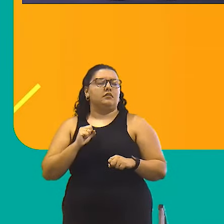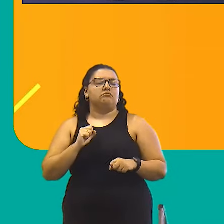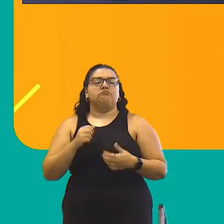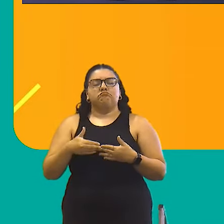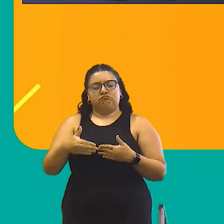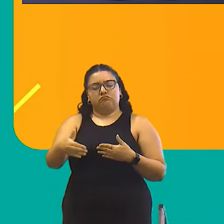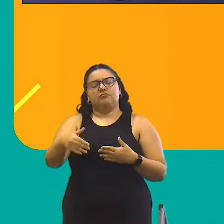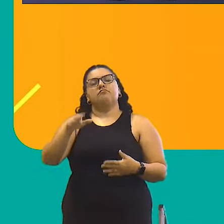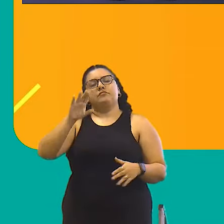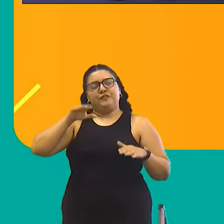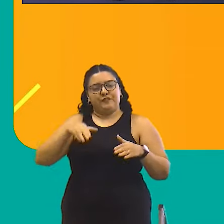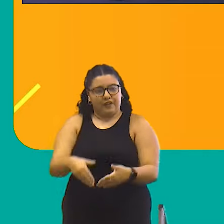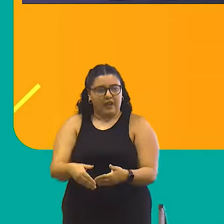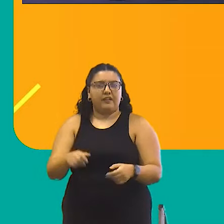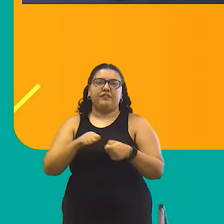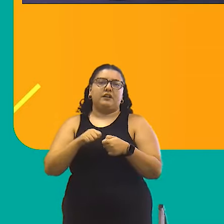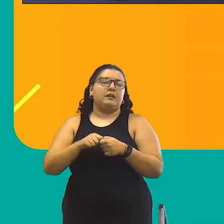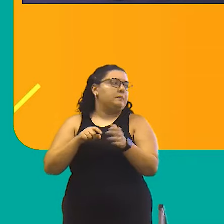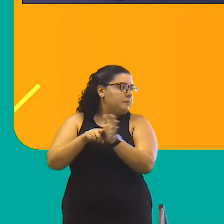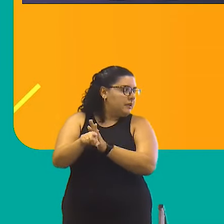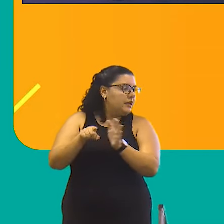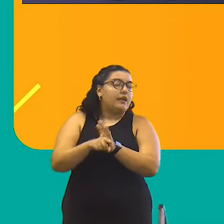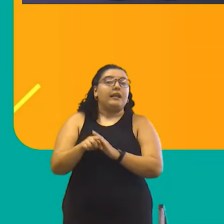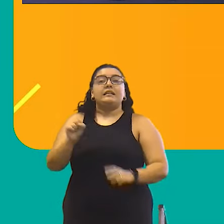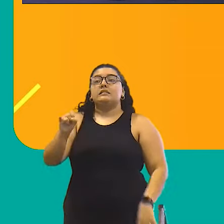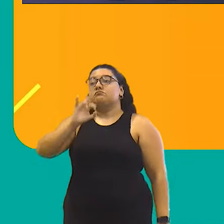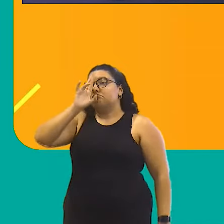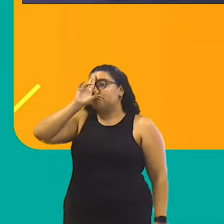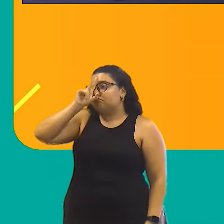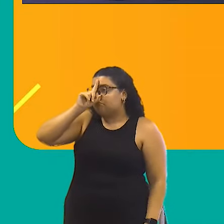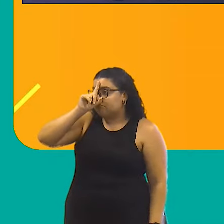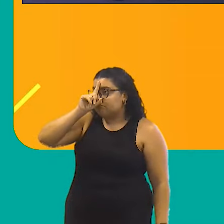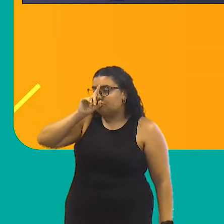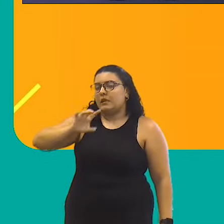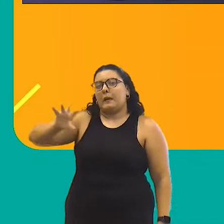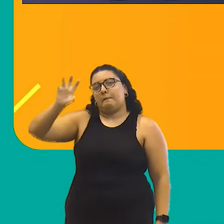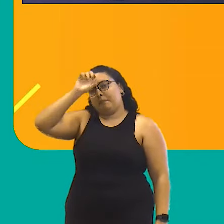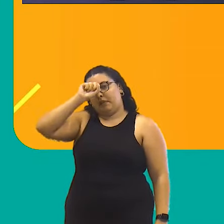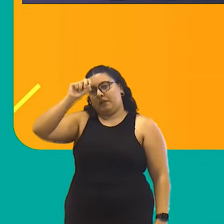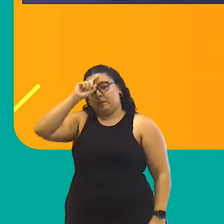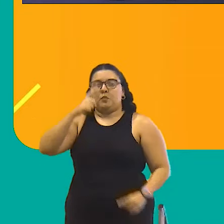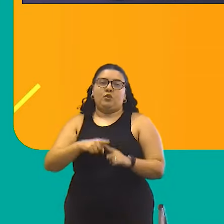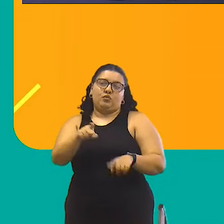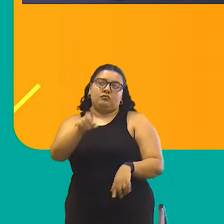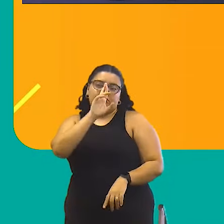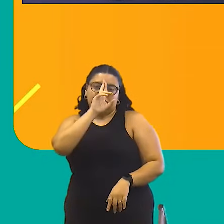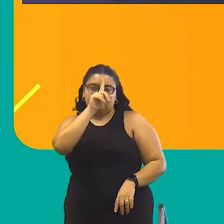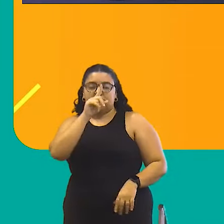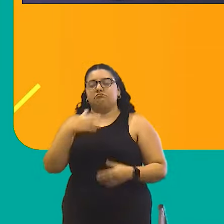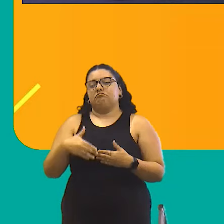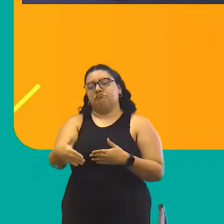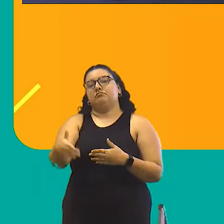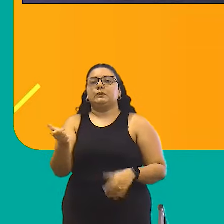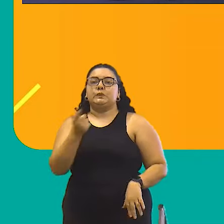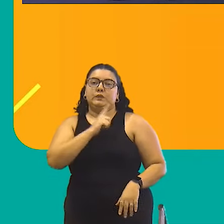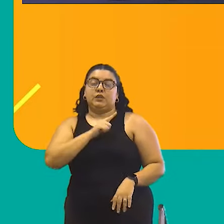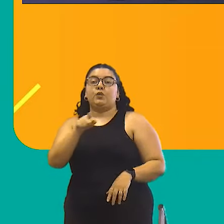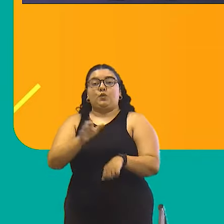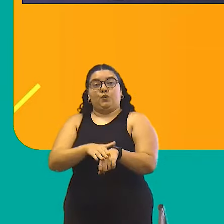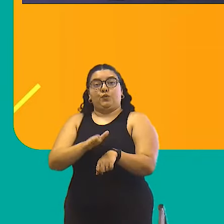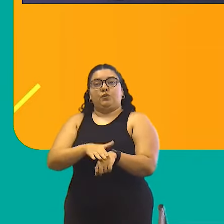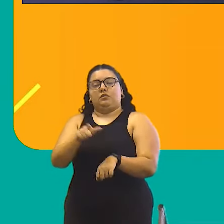com foco revisando, fazendo questões. E se eu errar? Aprende porque errou e dá seu jeito. O que